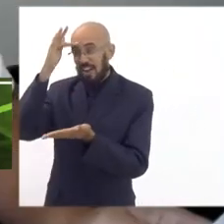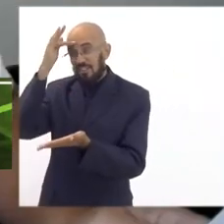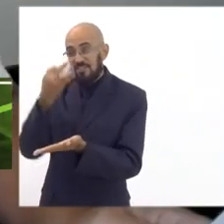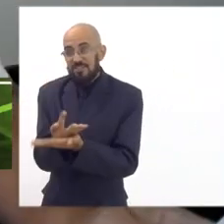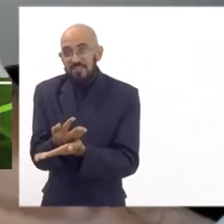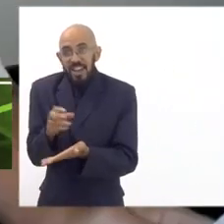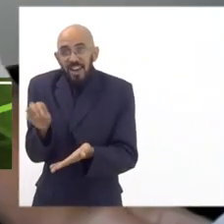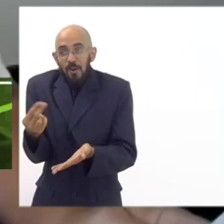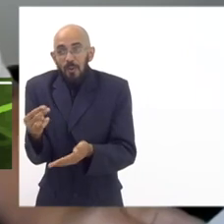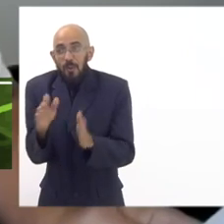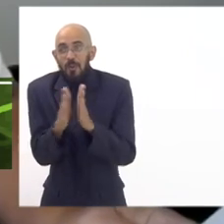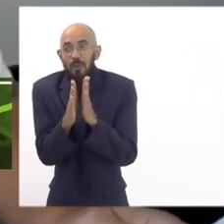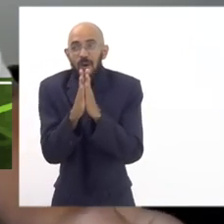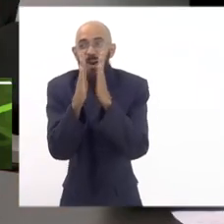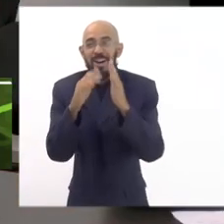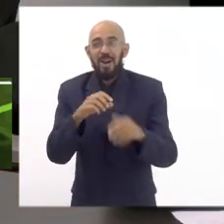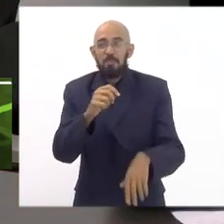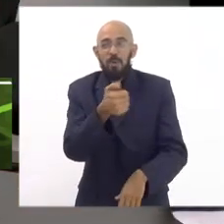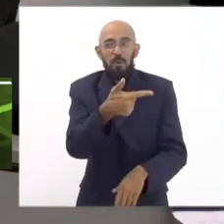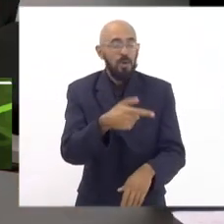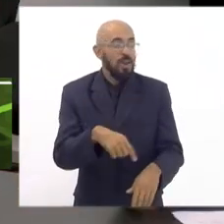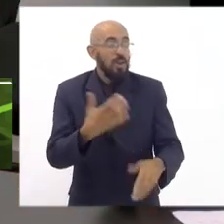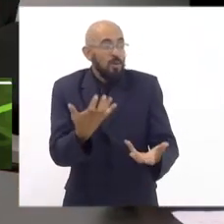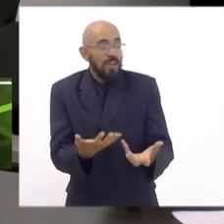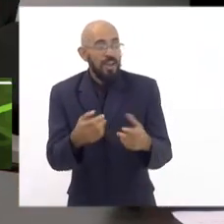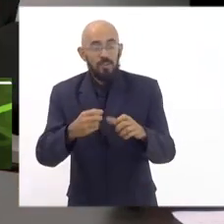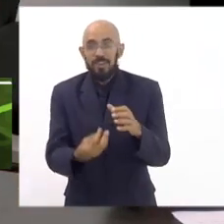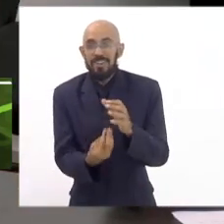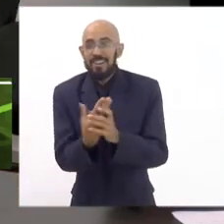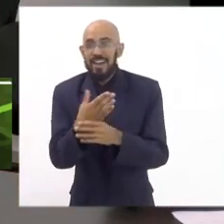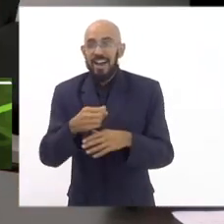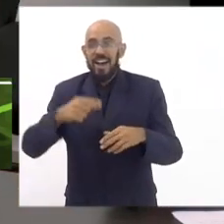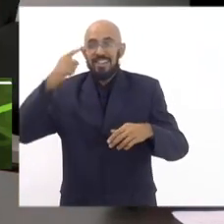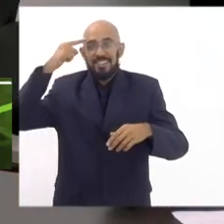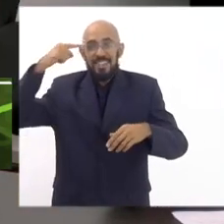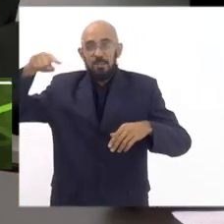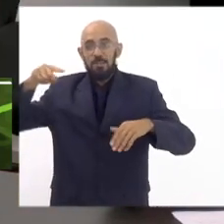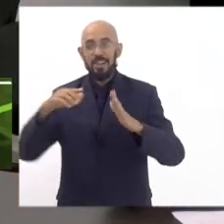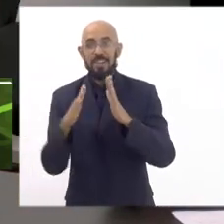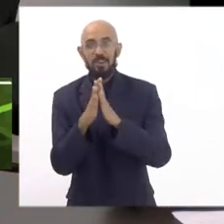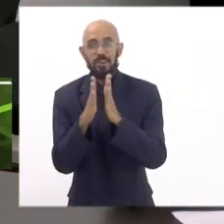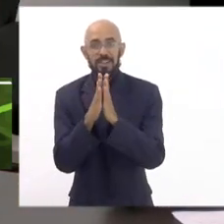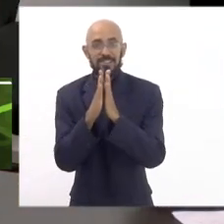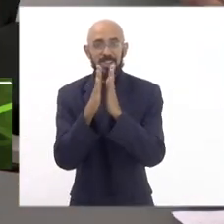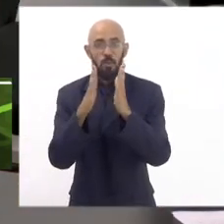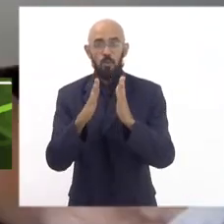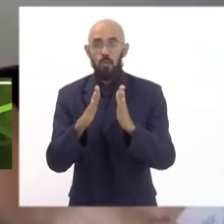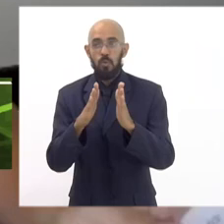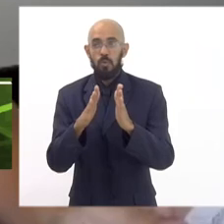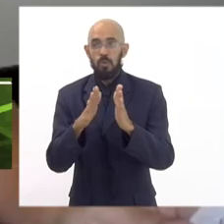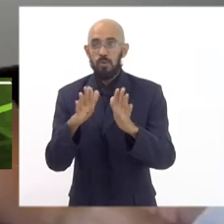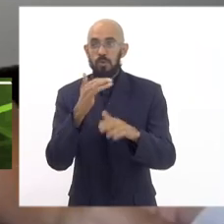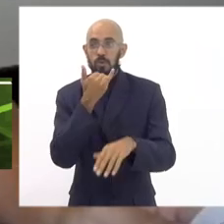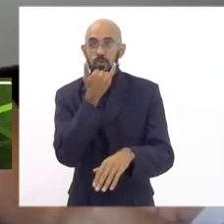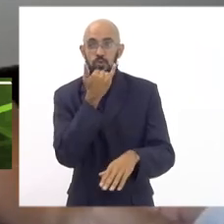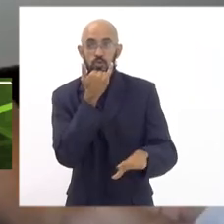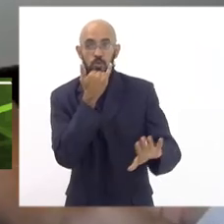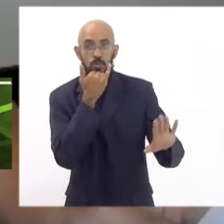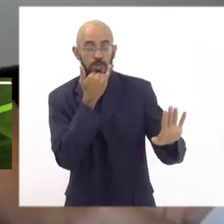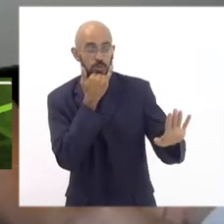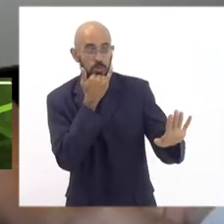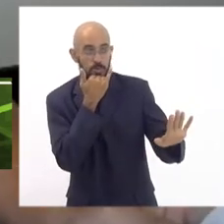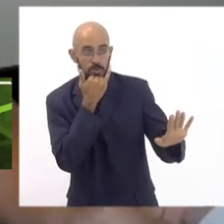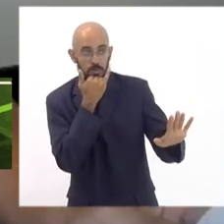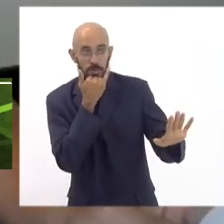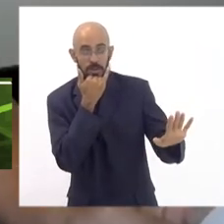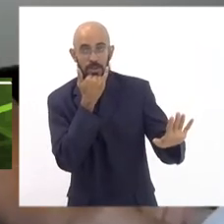da oração, não o dia da oração, entende? Mas entendo que, sob o ponto de vista da técnica legislativa... Não, desculpe. Alterar e